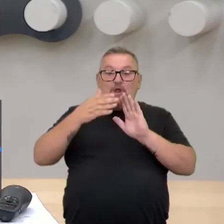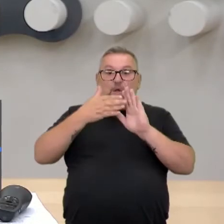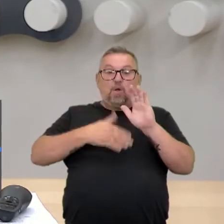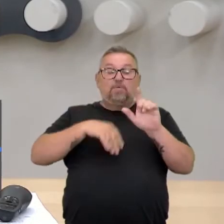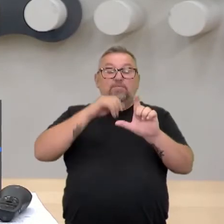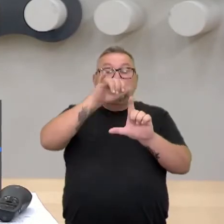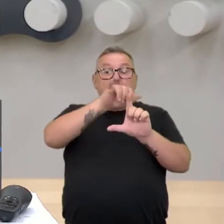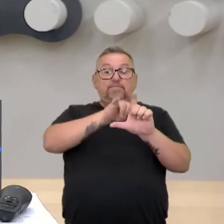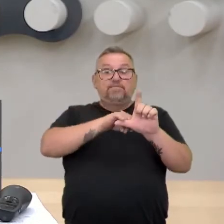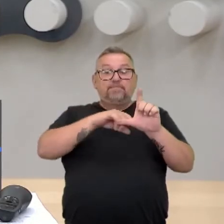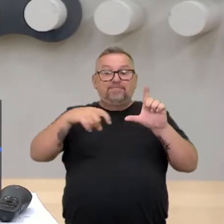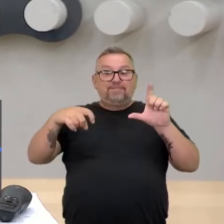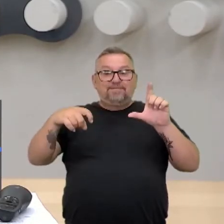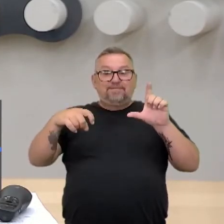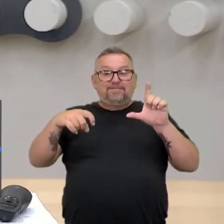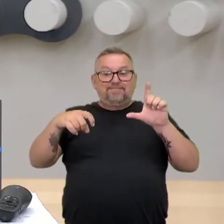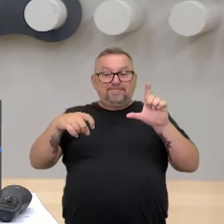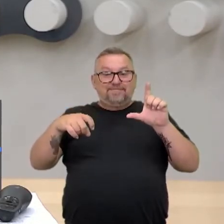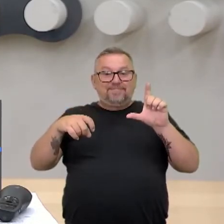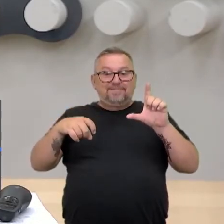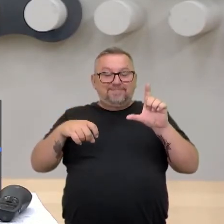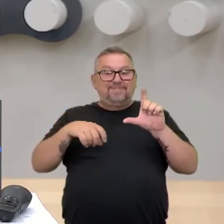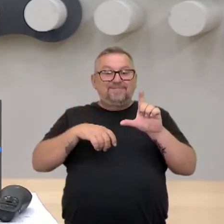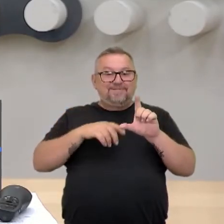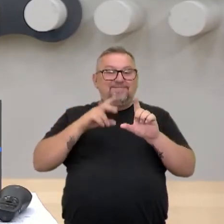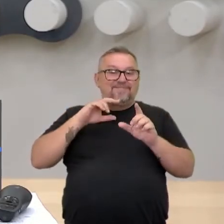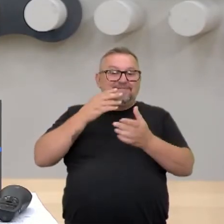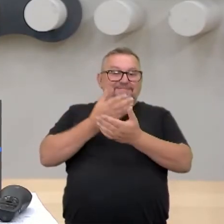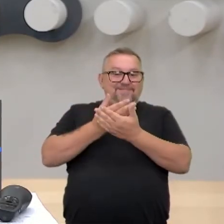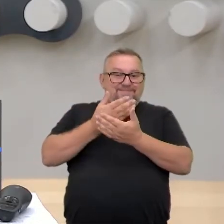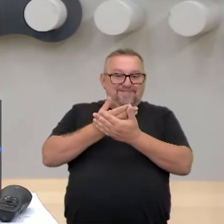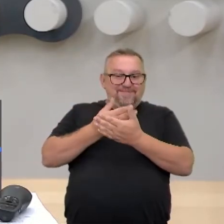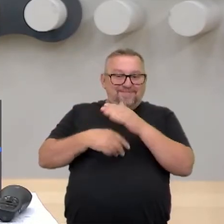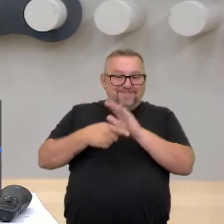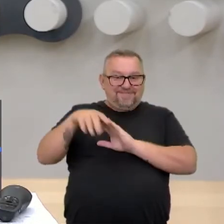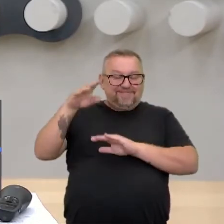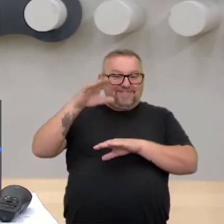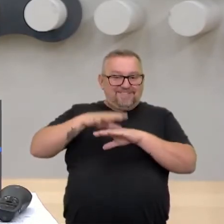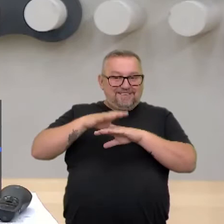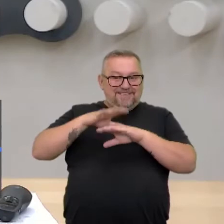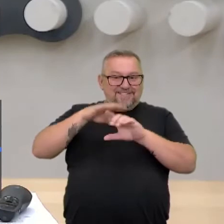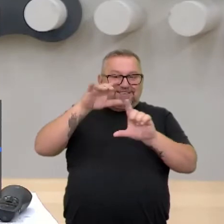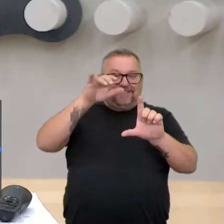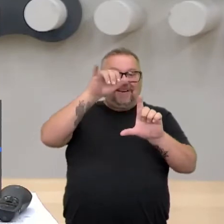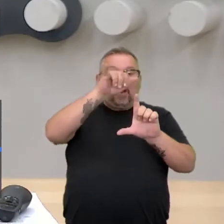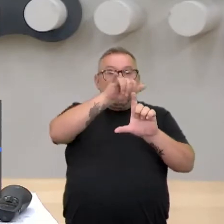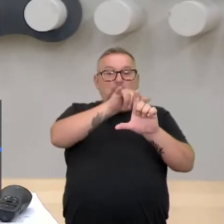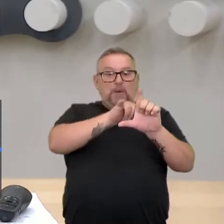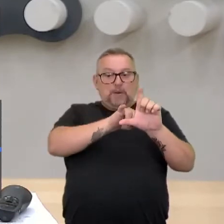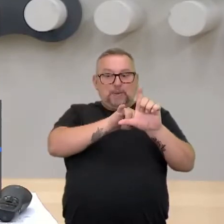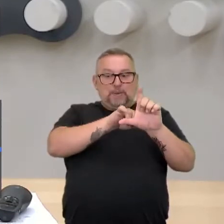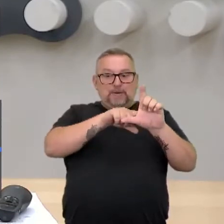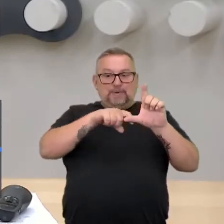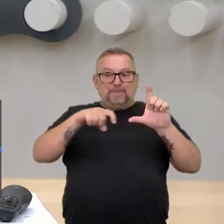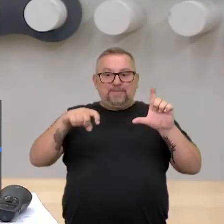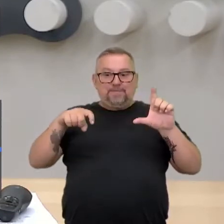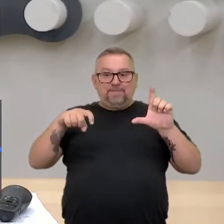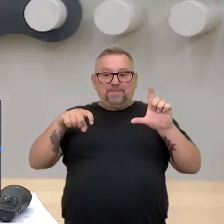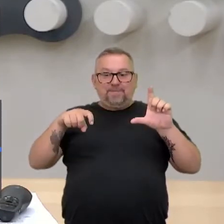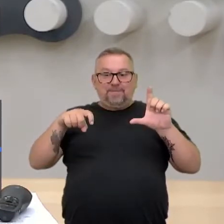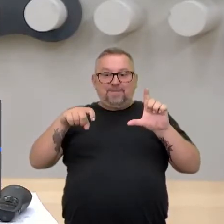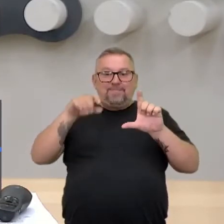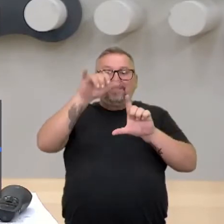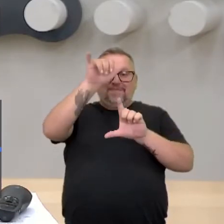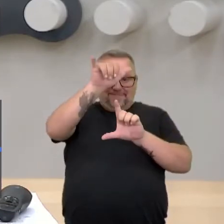plano cartesiano né o plano cartesiano que se estuda aí na matemática que tem a ver com deixa eu me lembrar